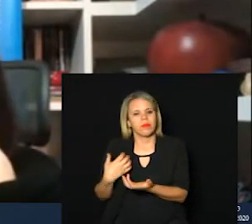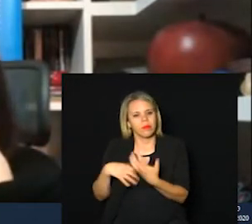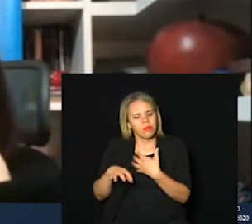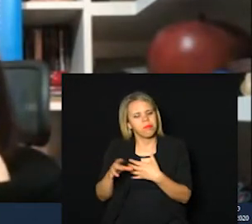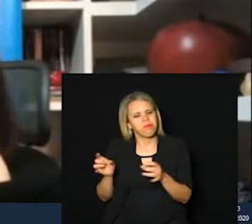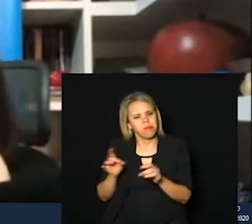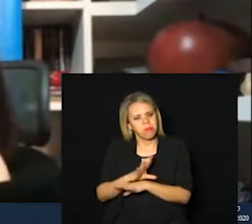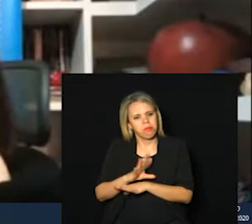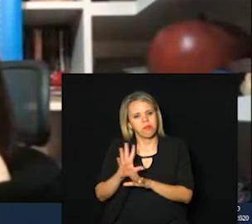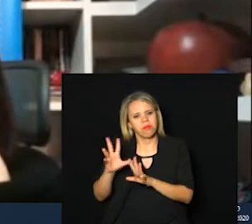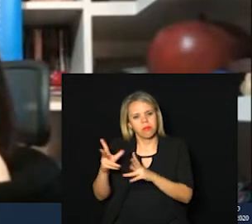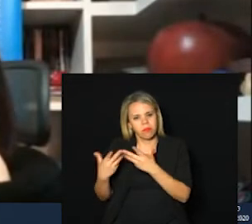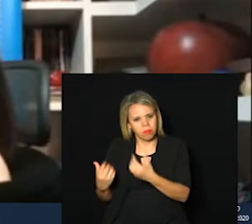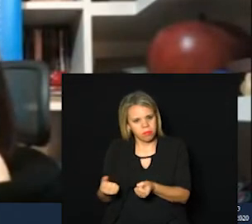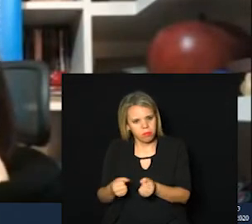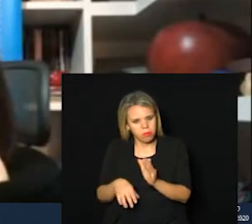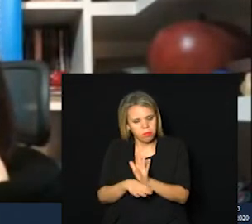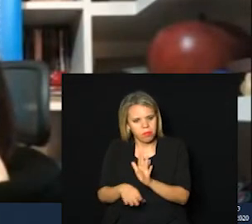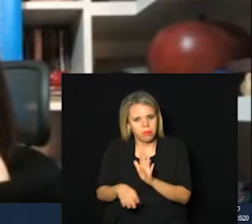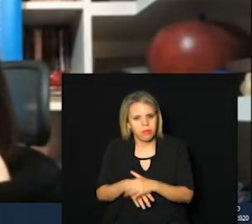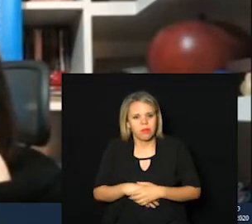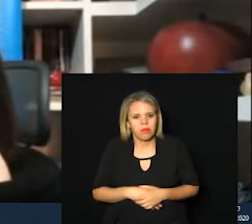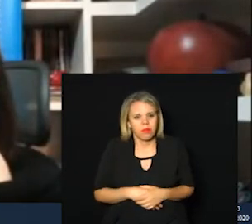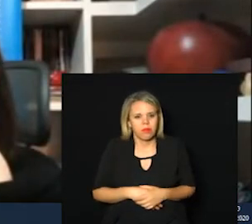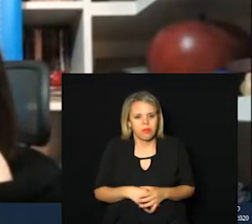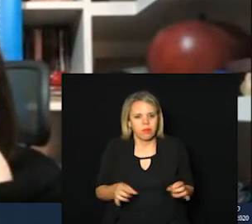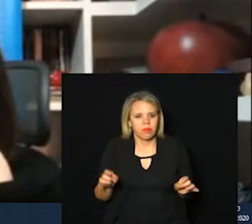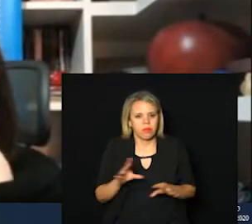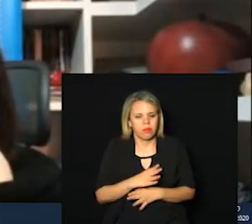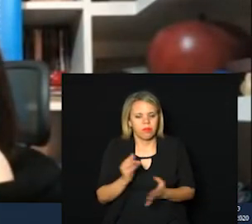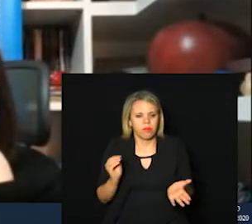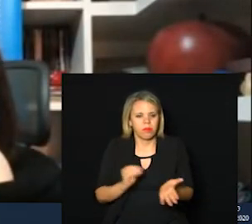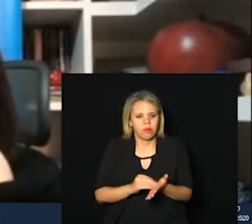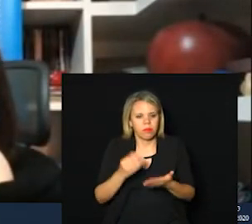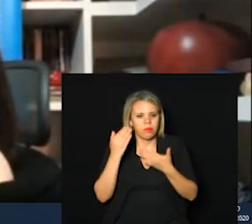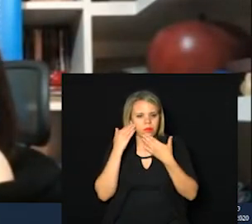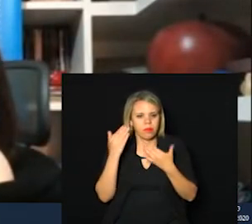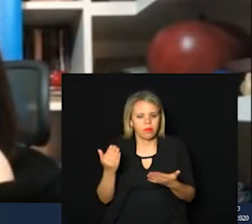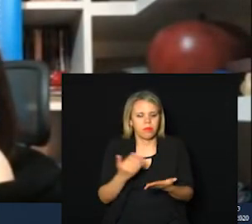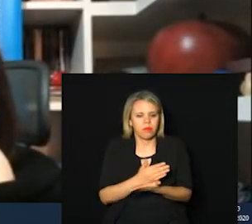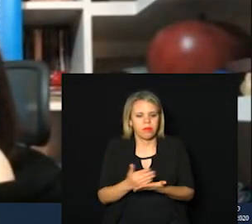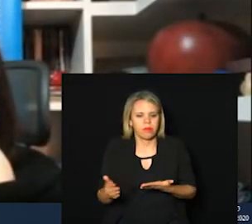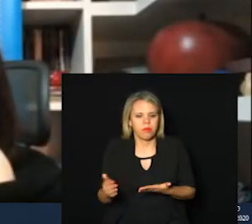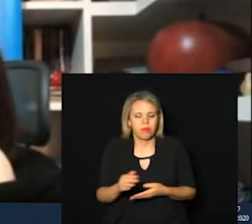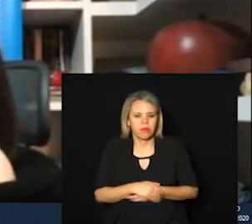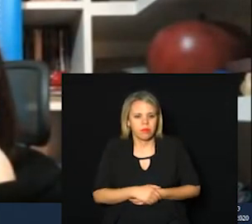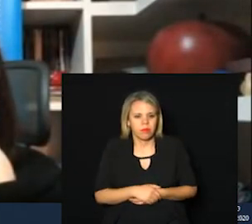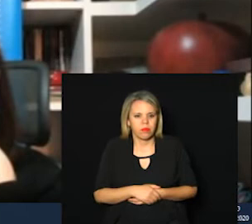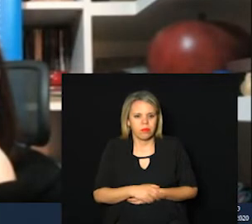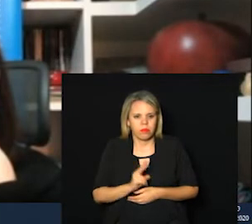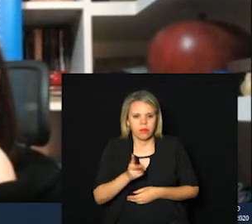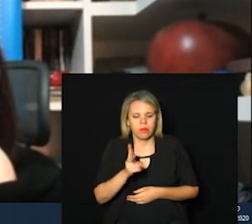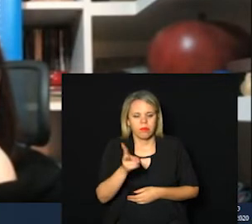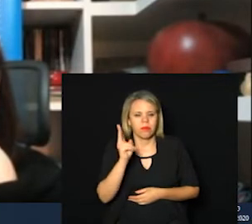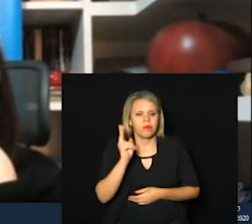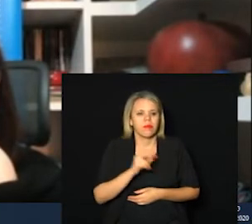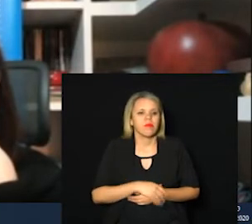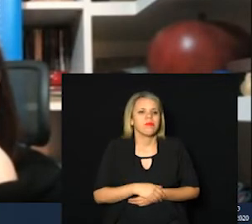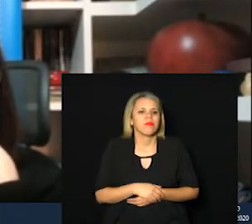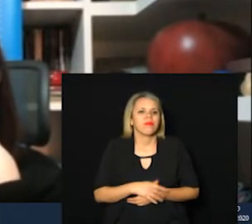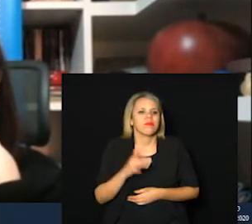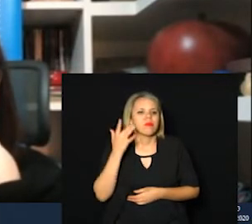prontamente para todas essas coisas. Feitos os meus registros de agradecimento inicial, que eles vão sempre continuar, porque acho